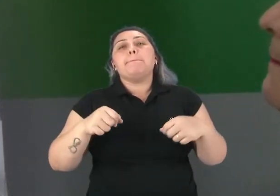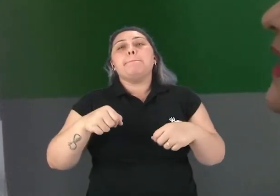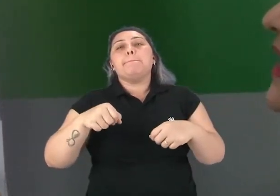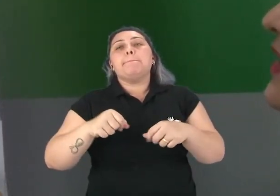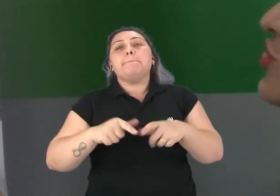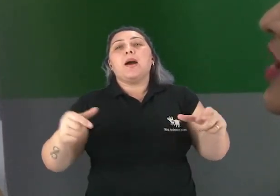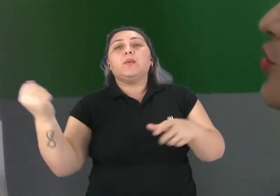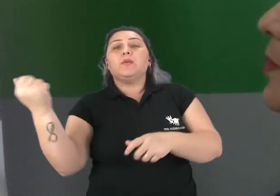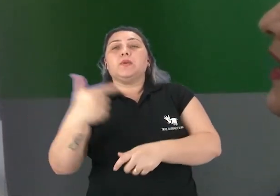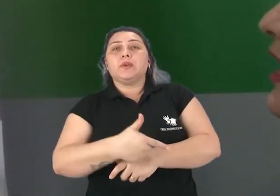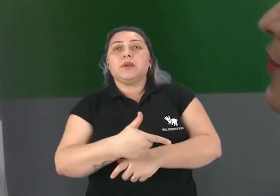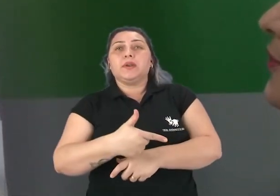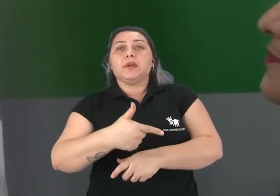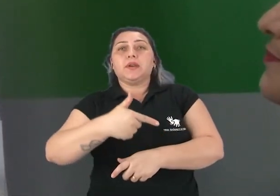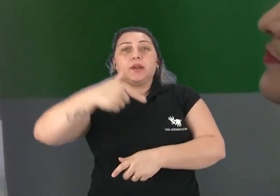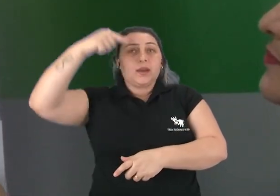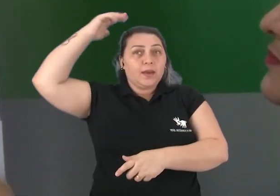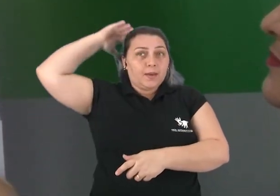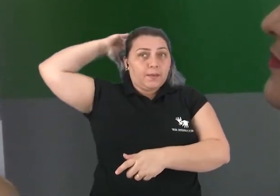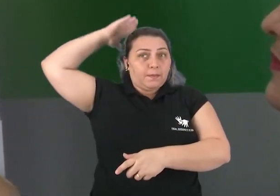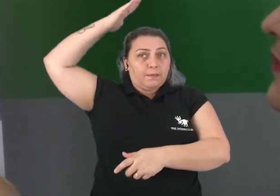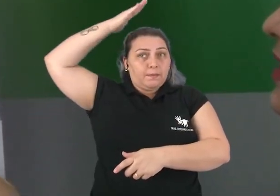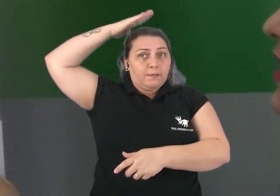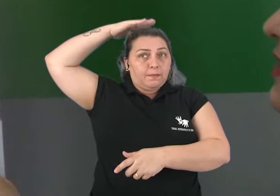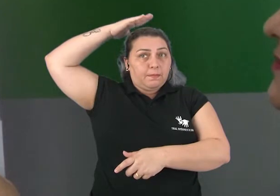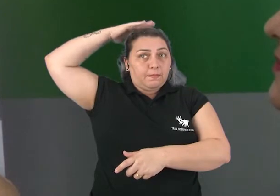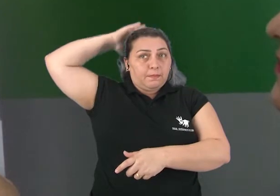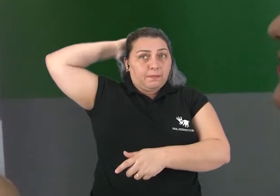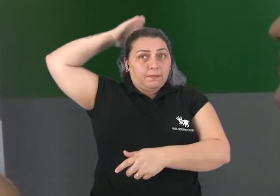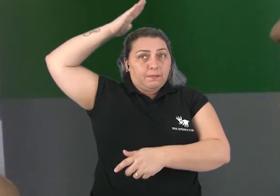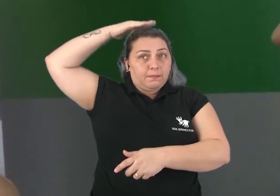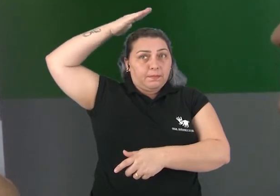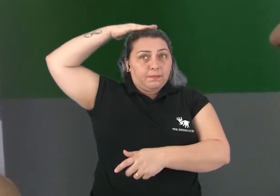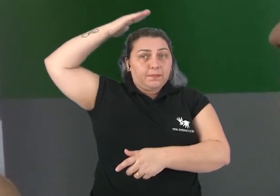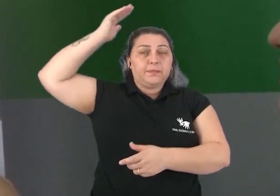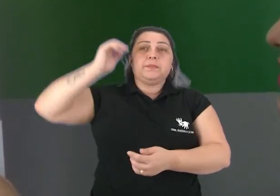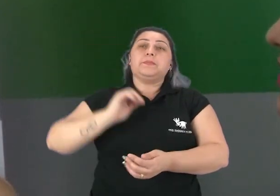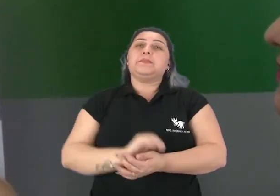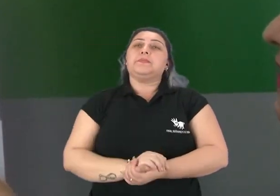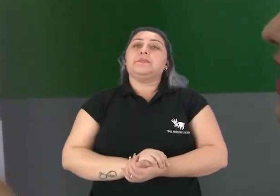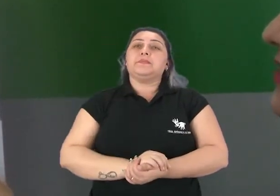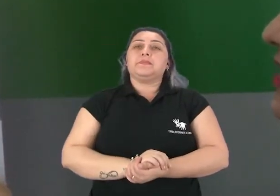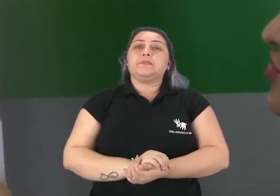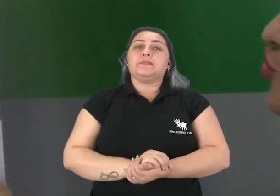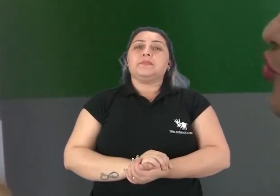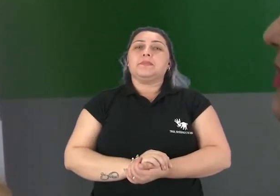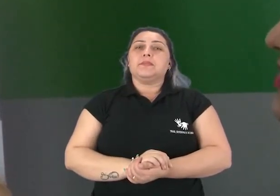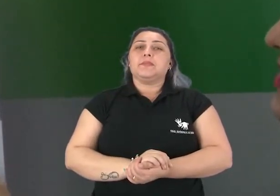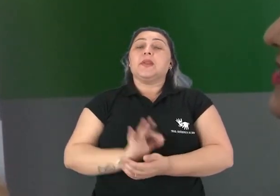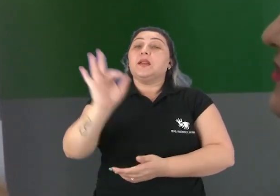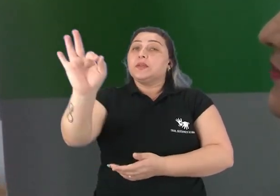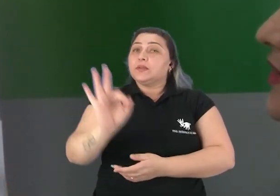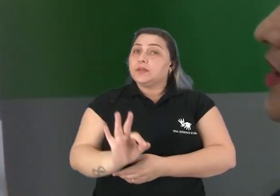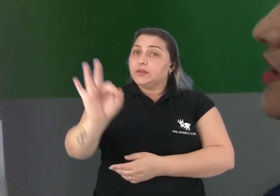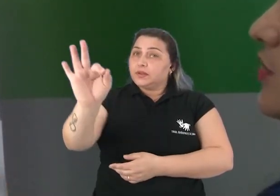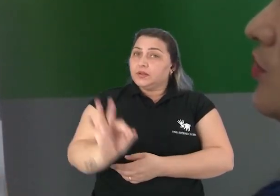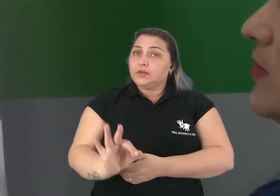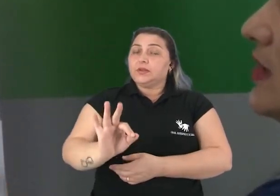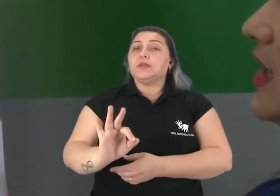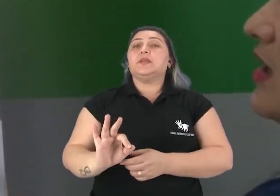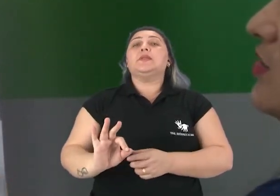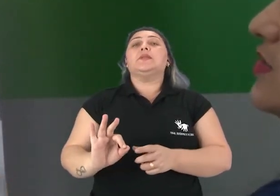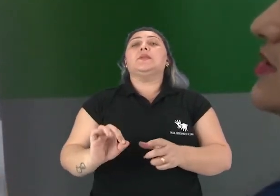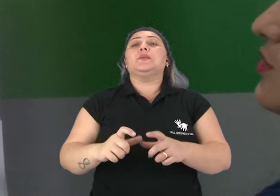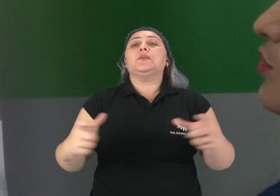que Belém, o estado do Pará, ó. Ok? Essa capital aqui, a taxa de urbanização.